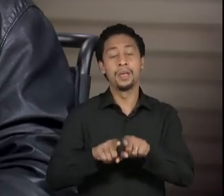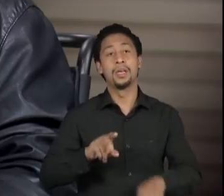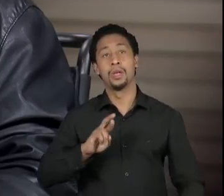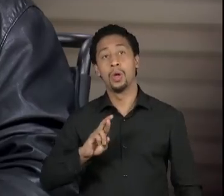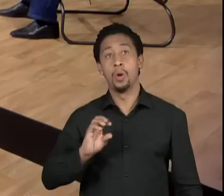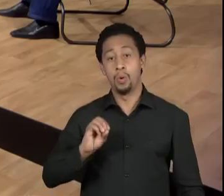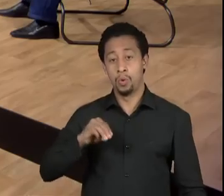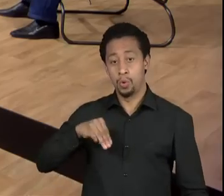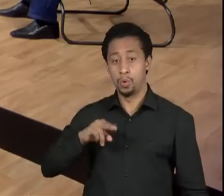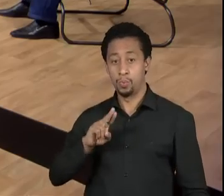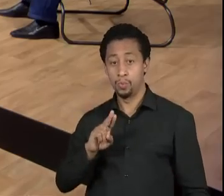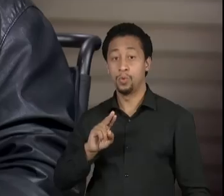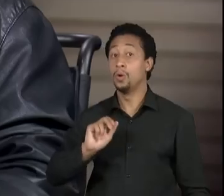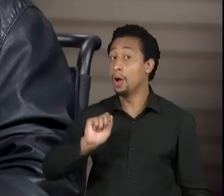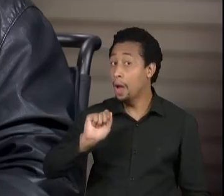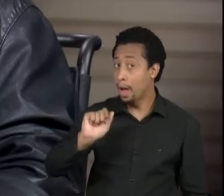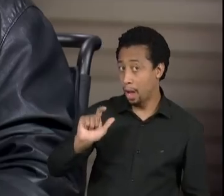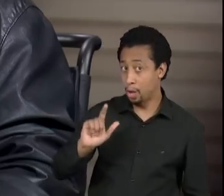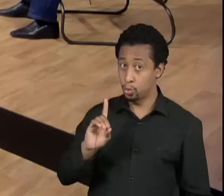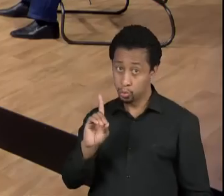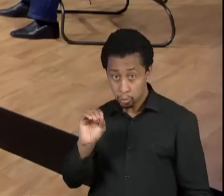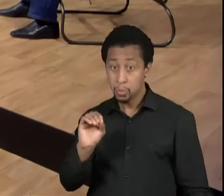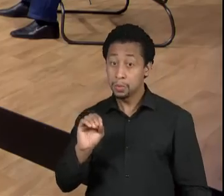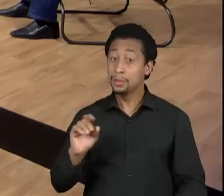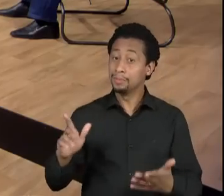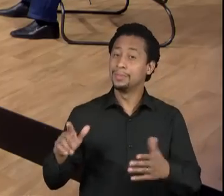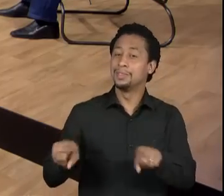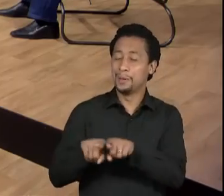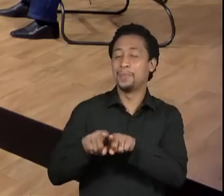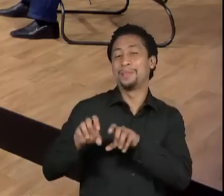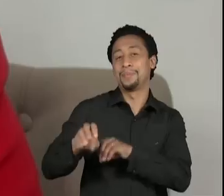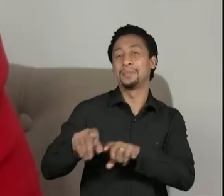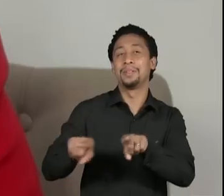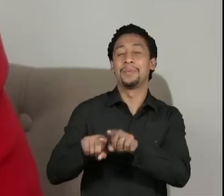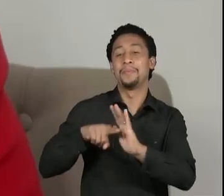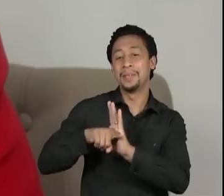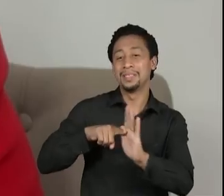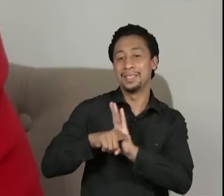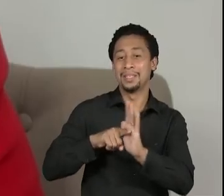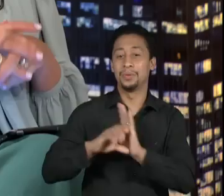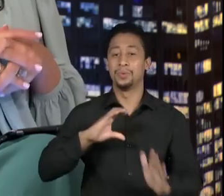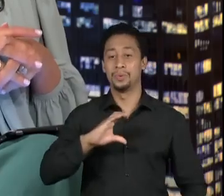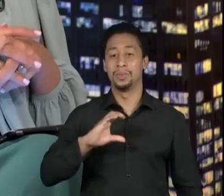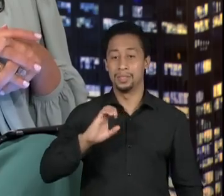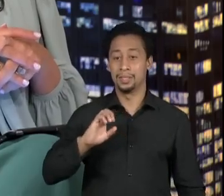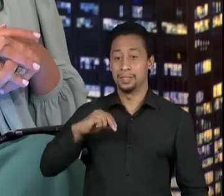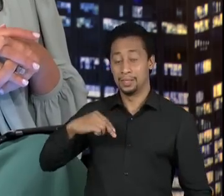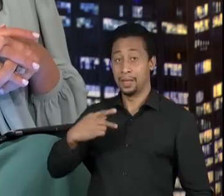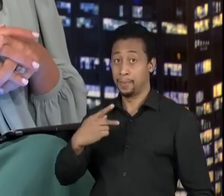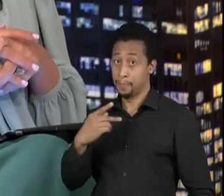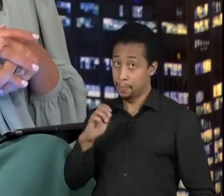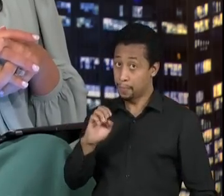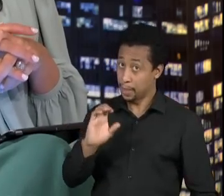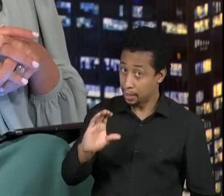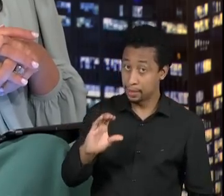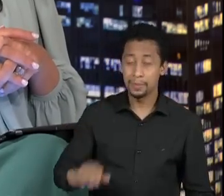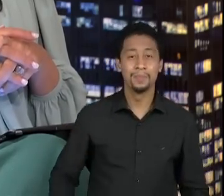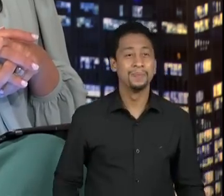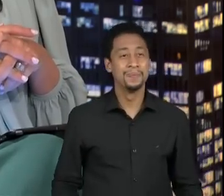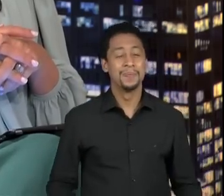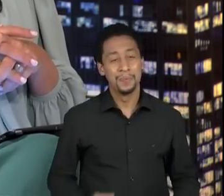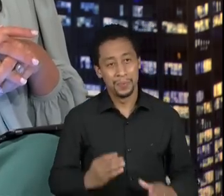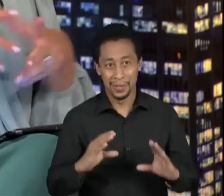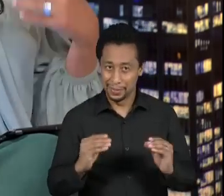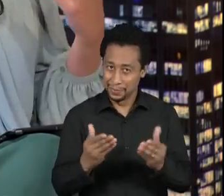Oliveira, diretor de pesquisa e avaliação do SEMPEC. Obrigada por estarem aqui, obrigada pela presença hoje. Bom, hoje não há uma lei que regulamente o